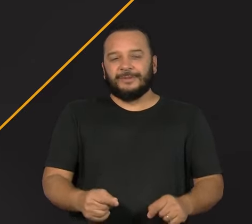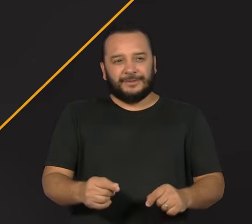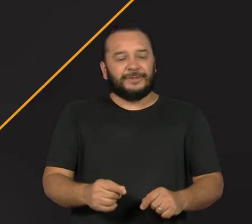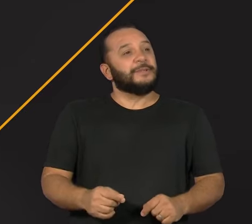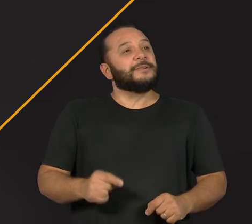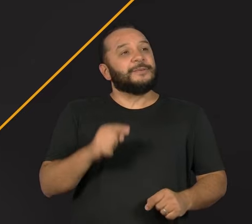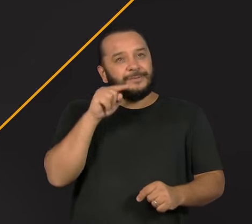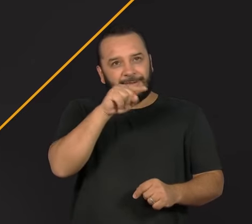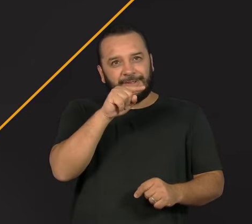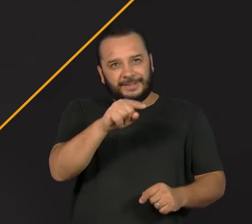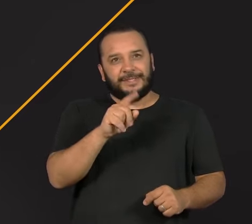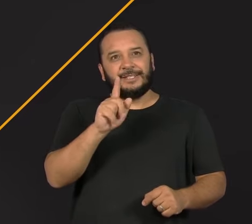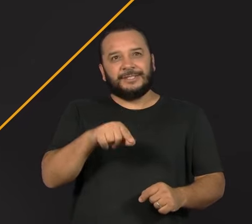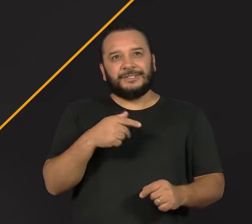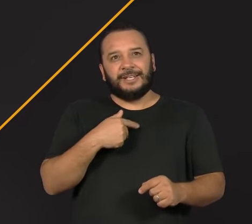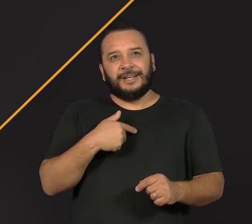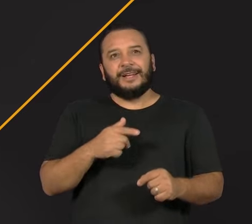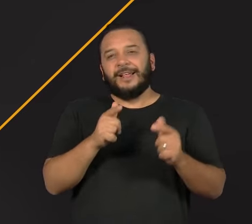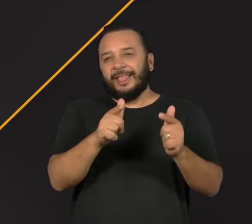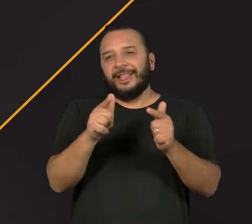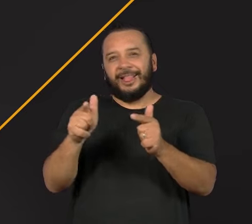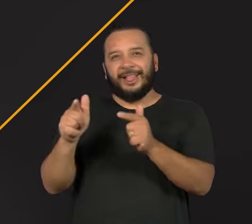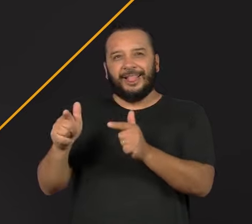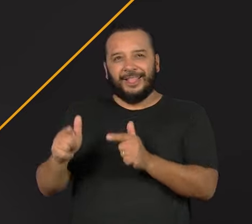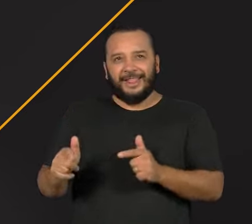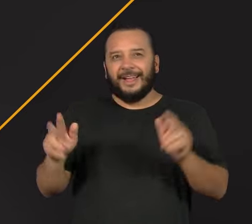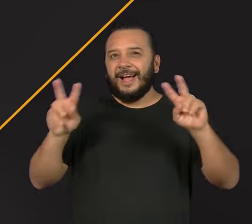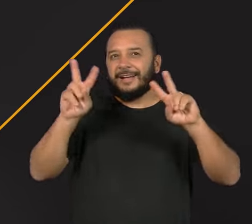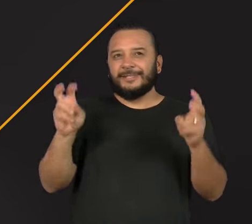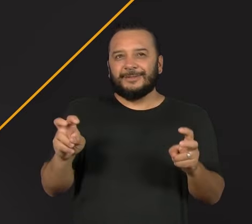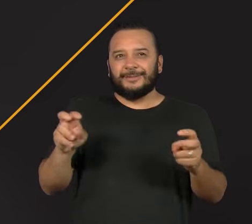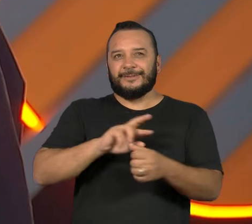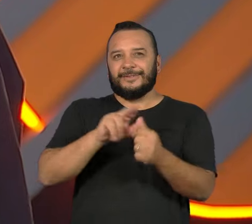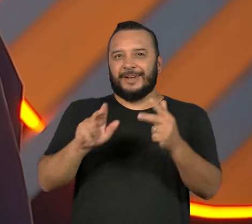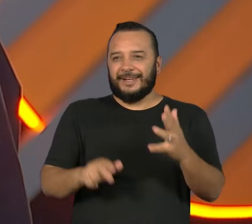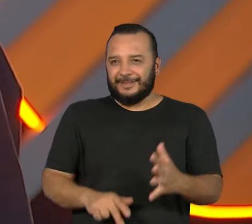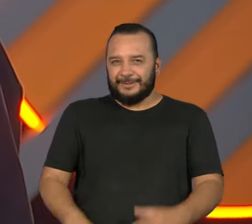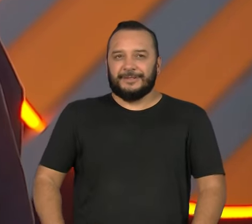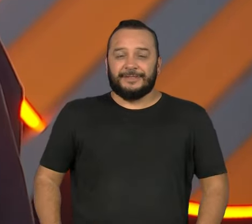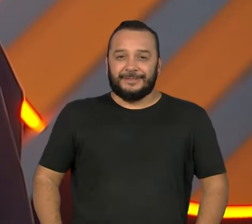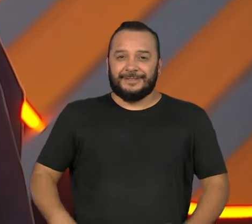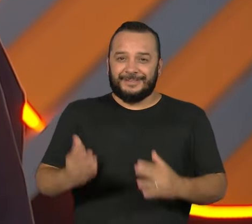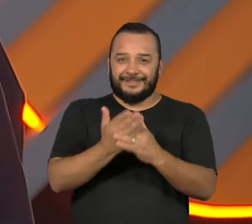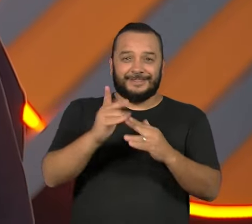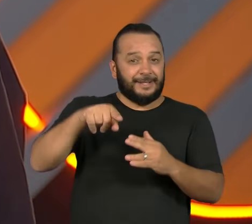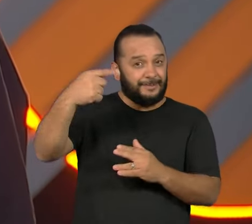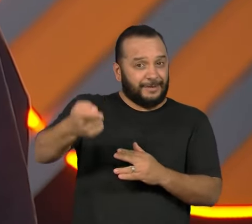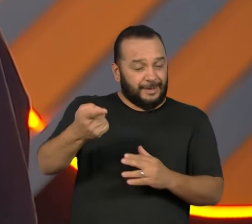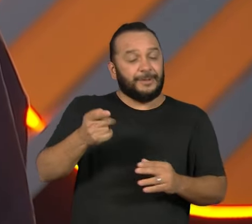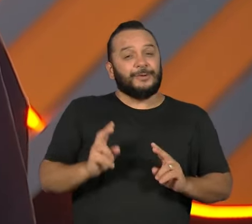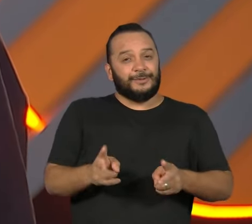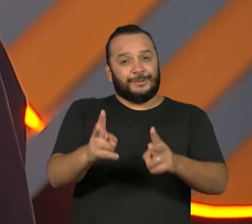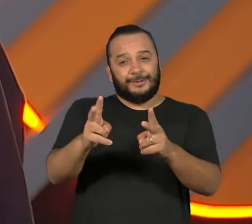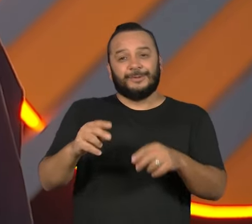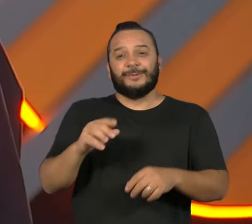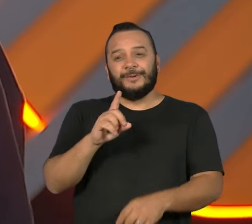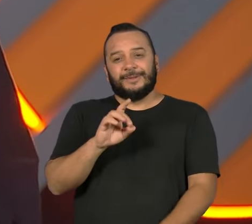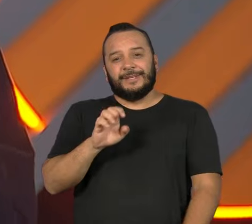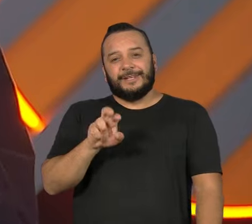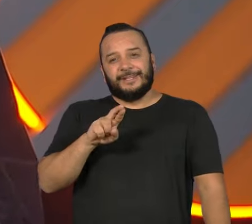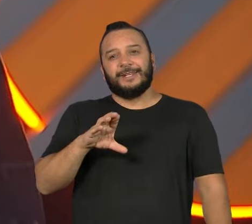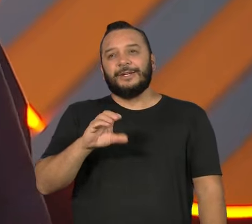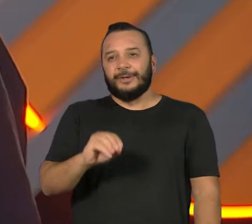meio cobaia, né? Também dessas coisas malucas que apareceram. Tudo. Depois do intervalo, eu continuo com o Derico,